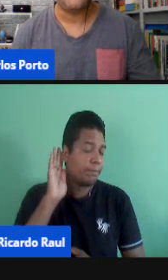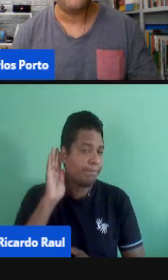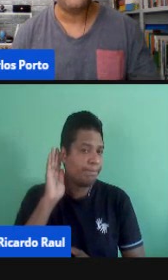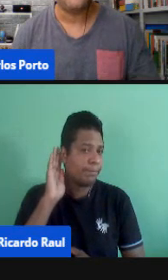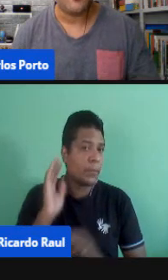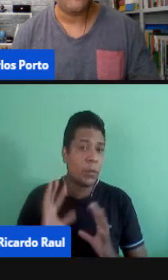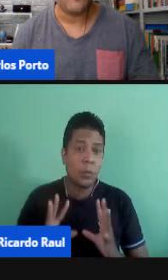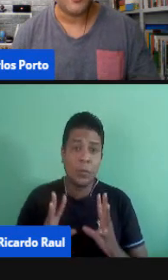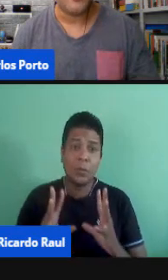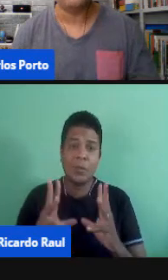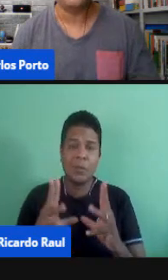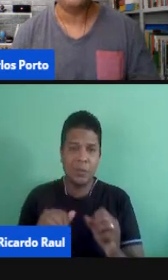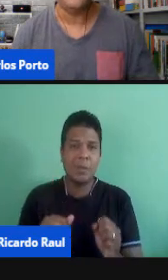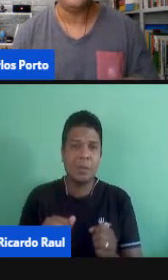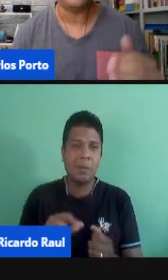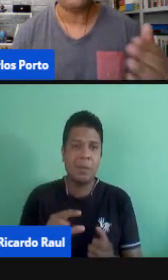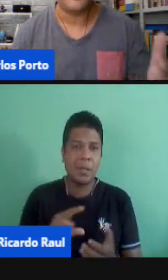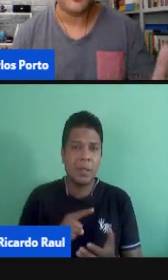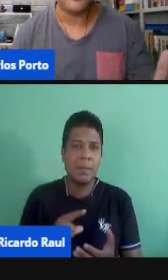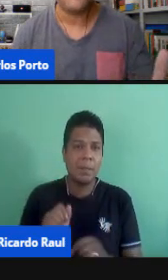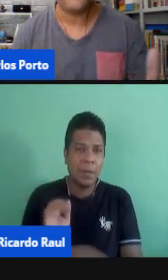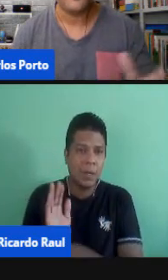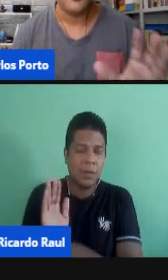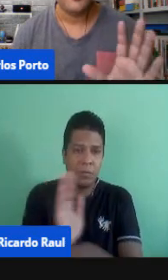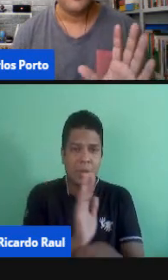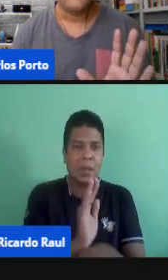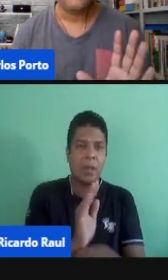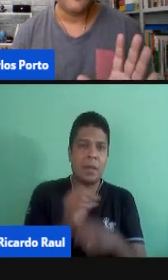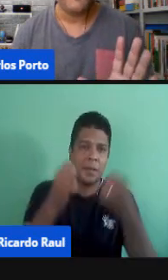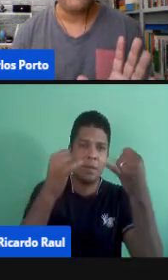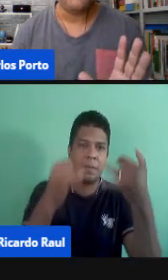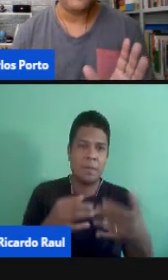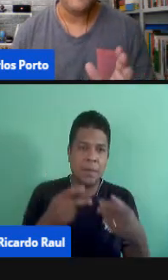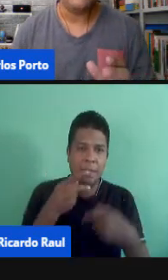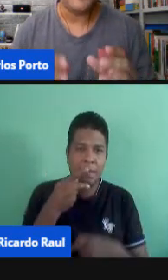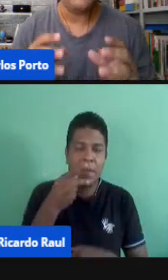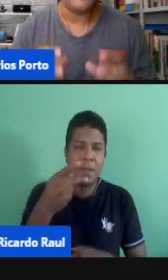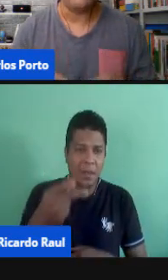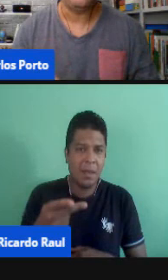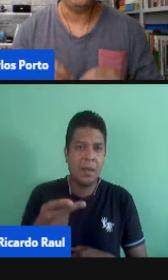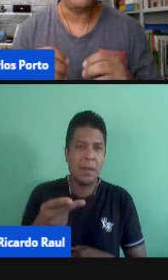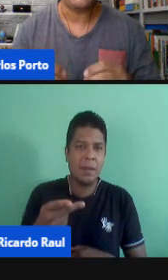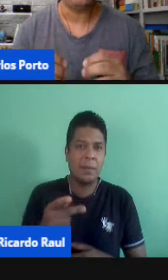todos nós temos algo a contribuir e a falar. Sabermos e